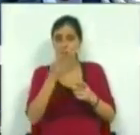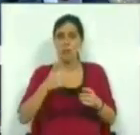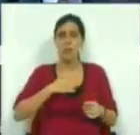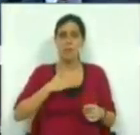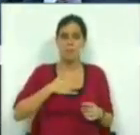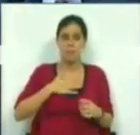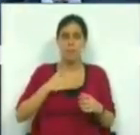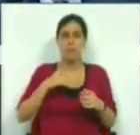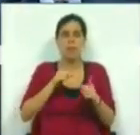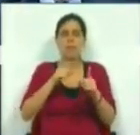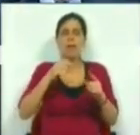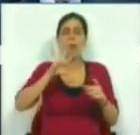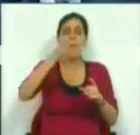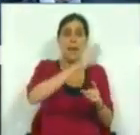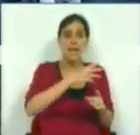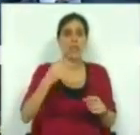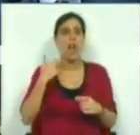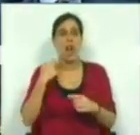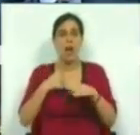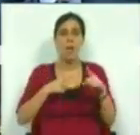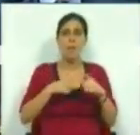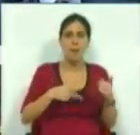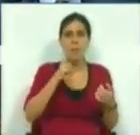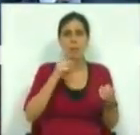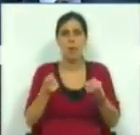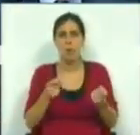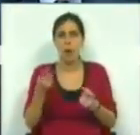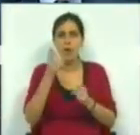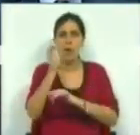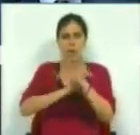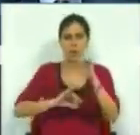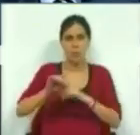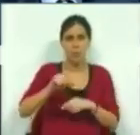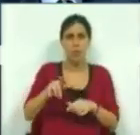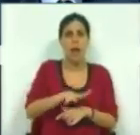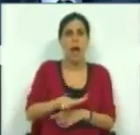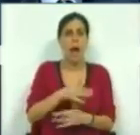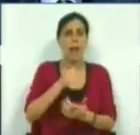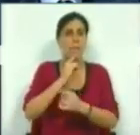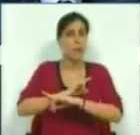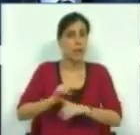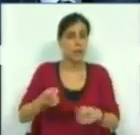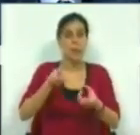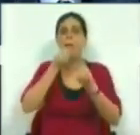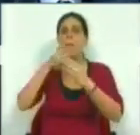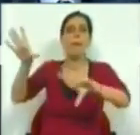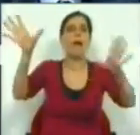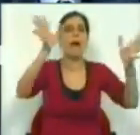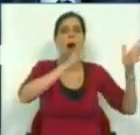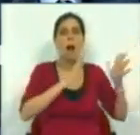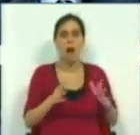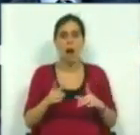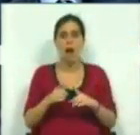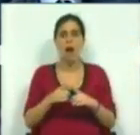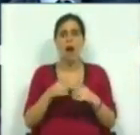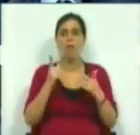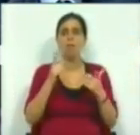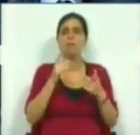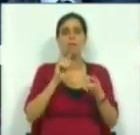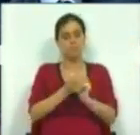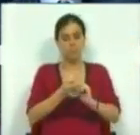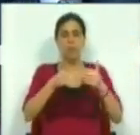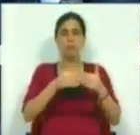médios ou pequenos? Temos, sem dúvida, necessidade de iniciativas coordenadas a nível europeu neste domínio, para impedir a deriva para um mecanismo de